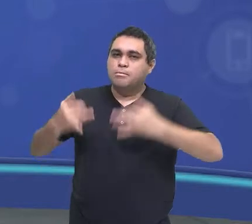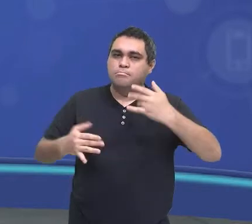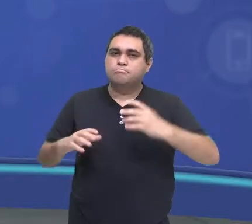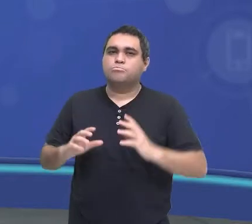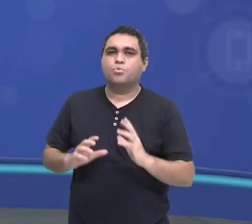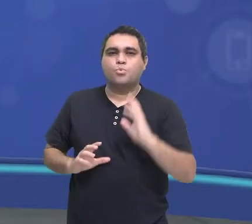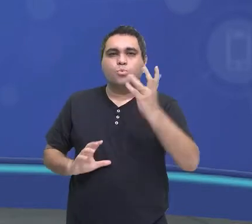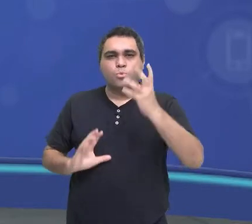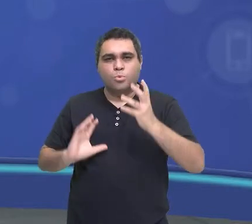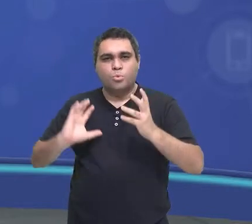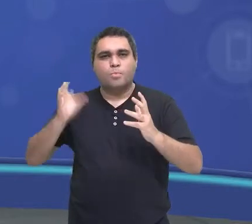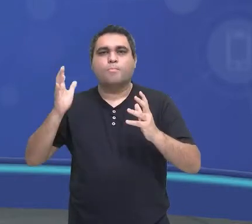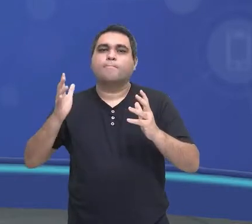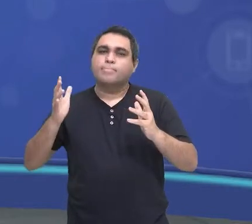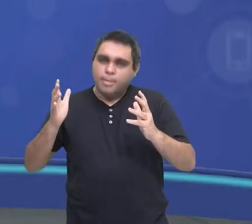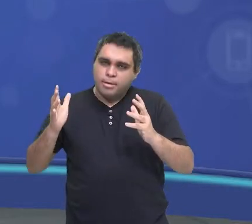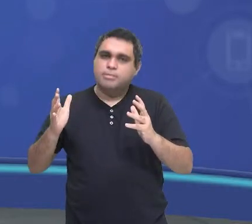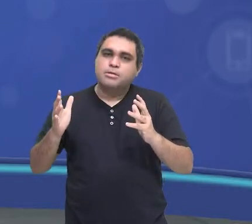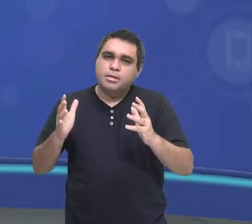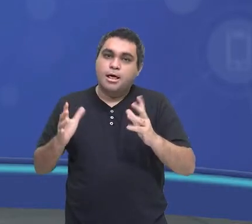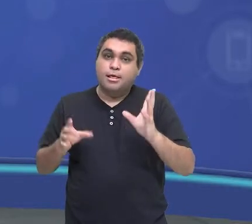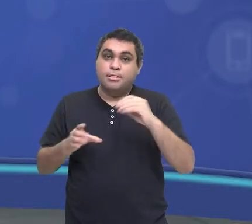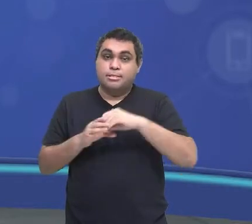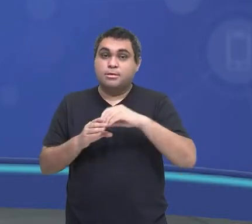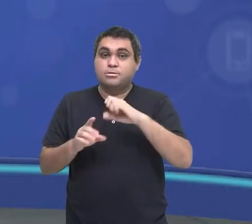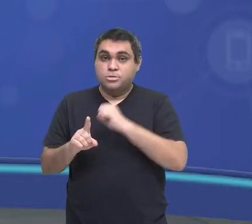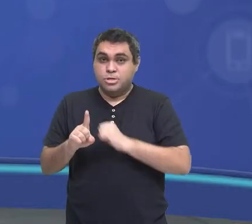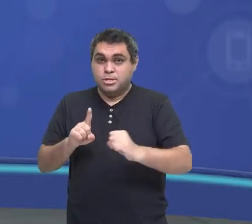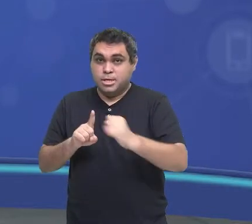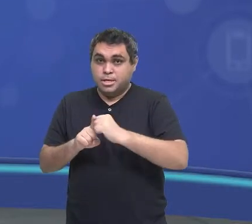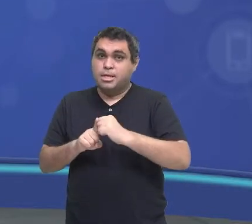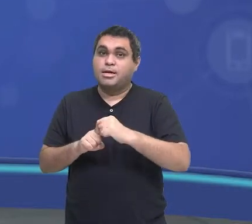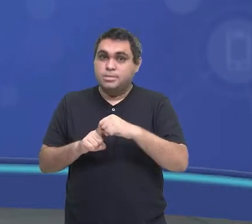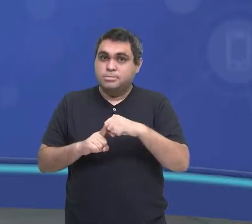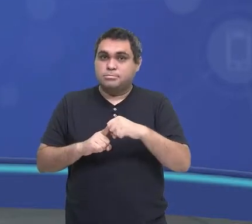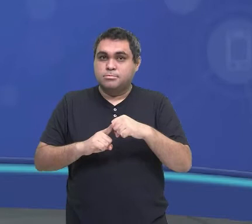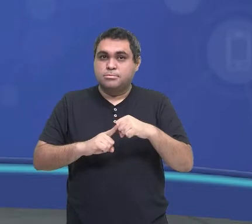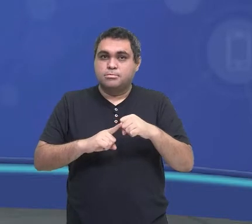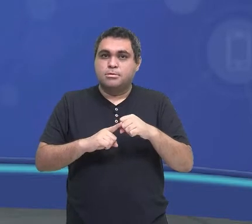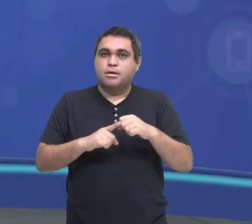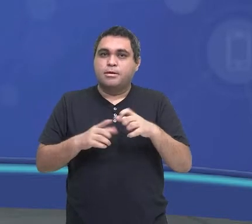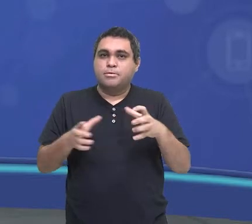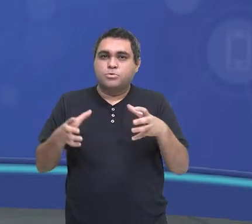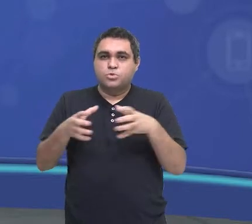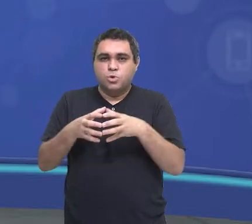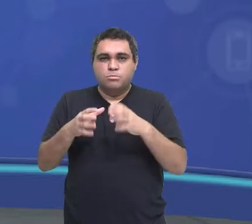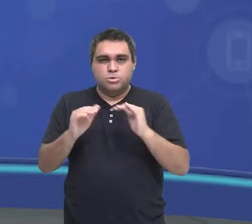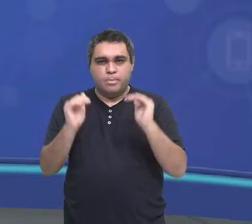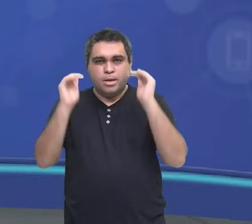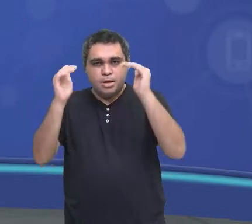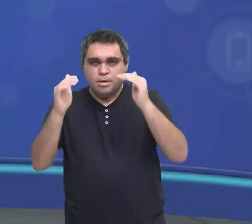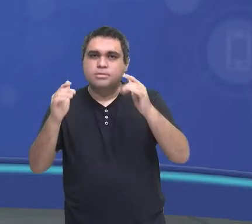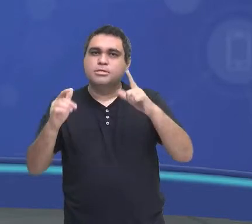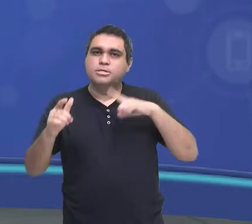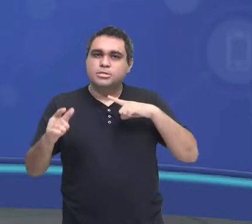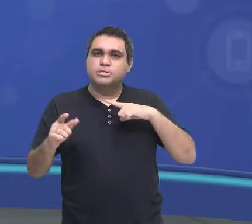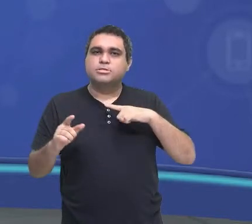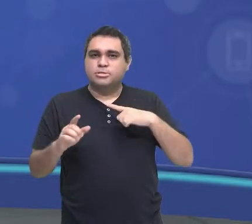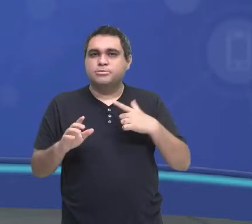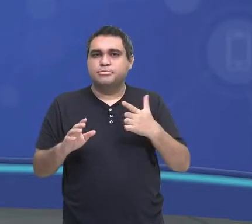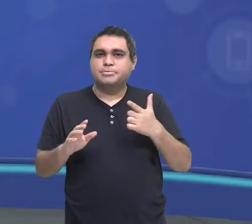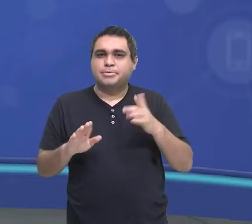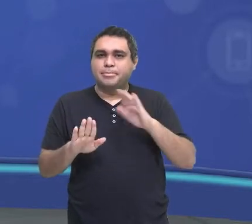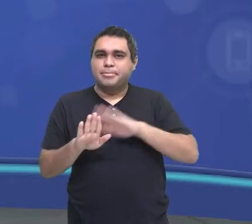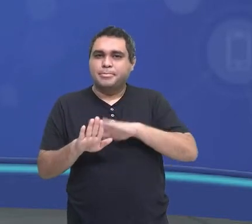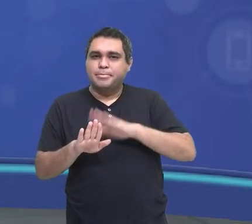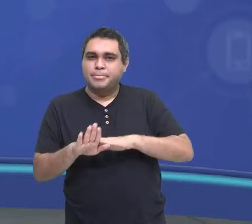passam ali entre os nobres e entre as picuinhas, digamos assim, ali do palácio e tudo mais. Vamos